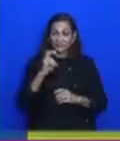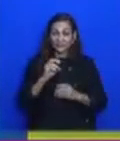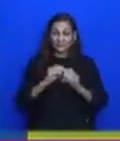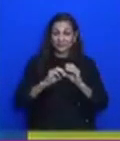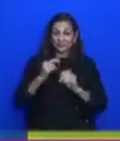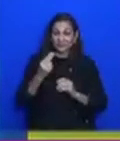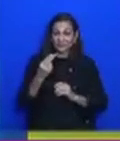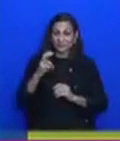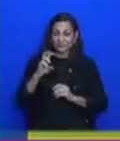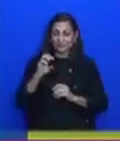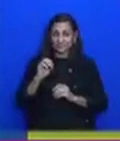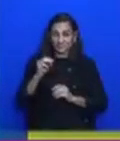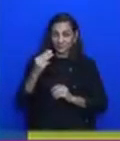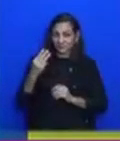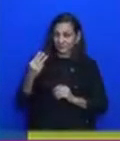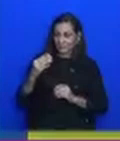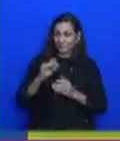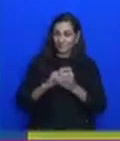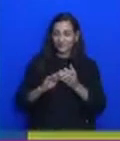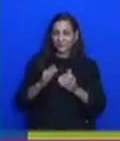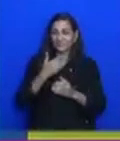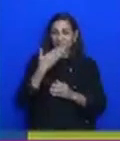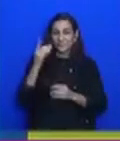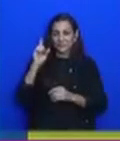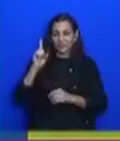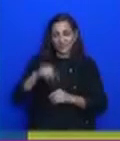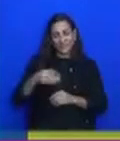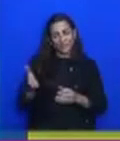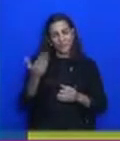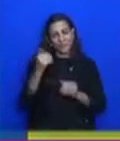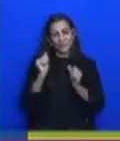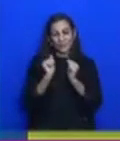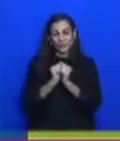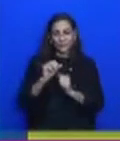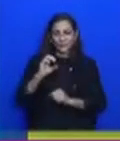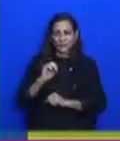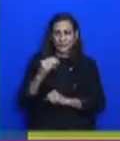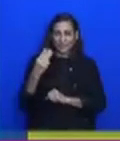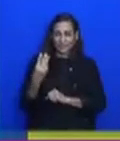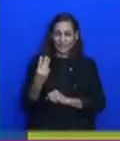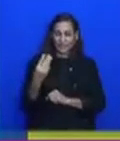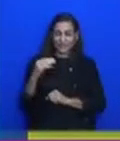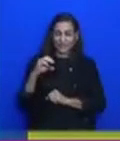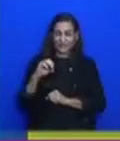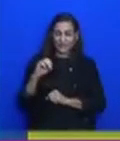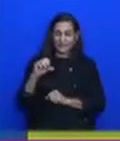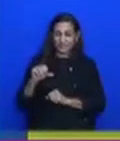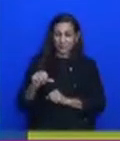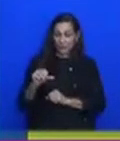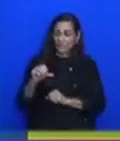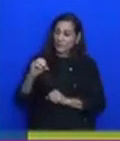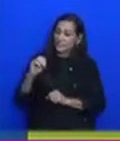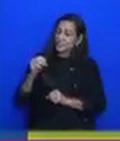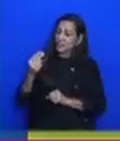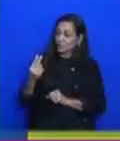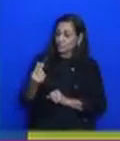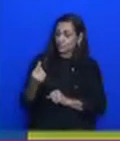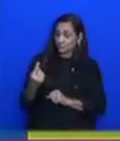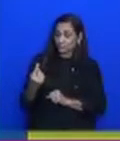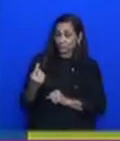concurso 2.503 da Loto Fácil foram... Confira comigo. 03, 09,